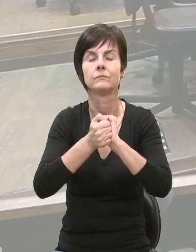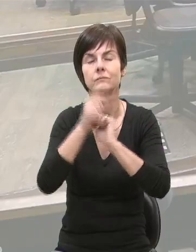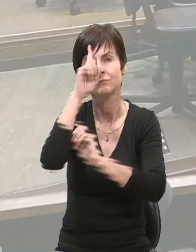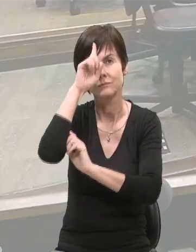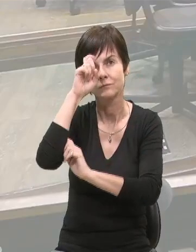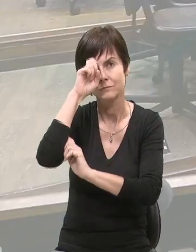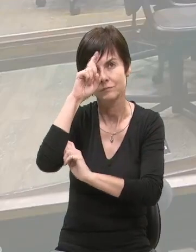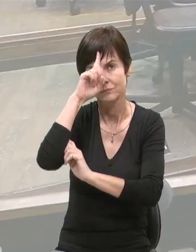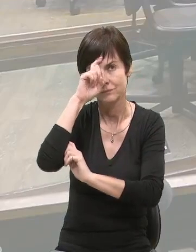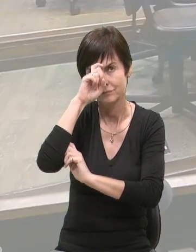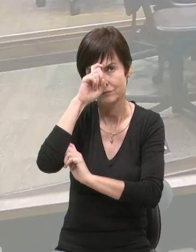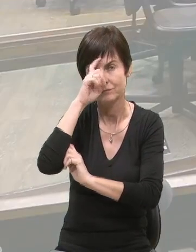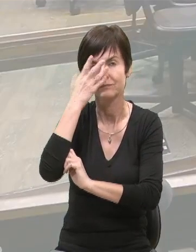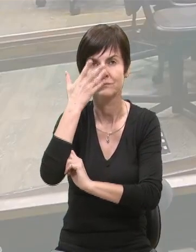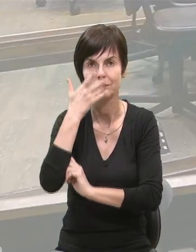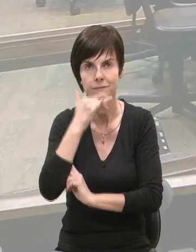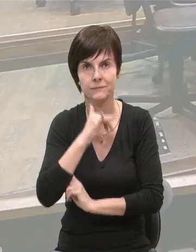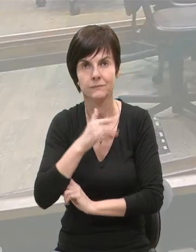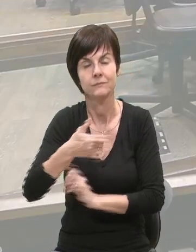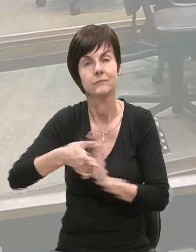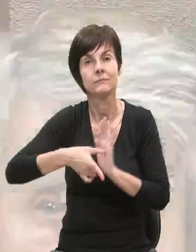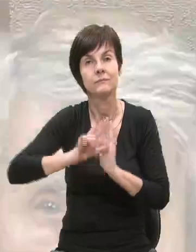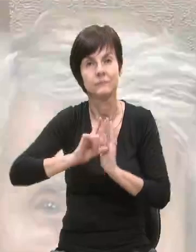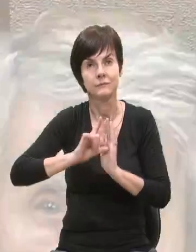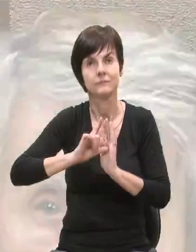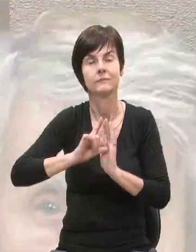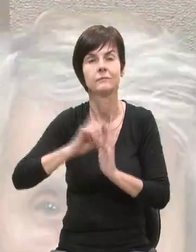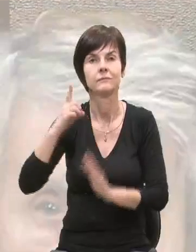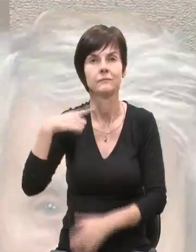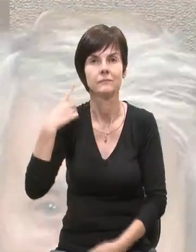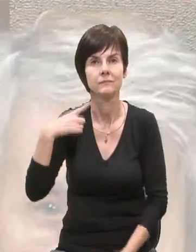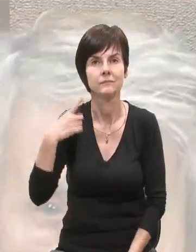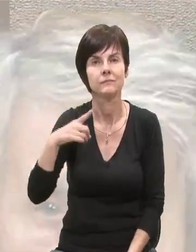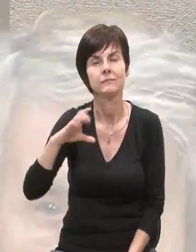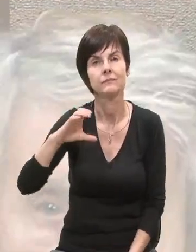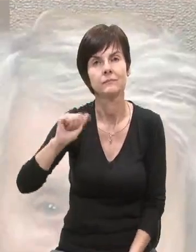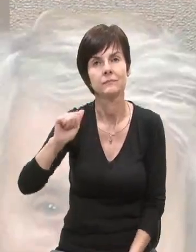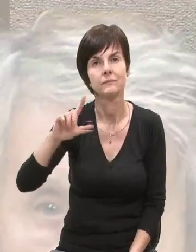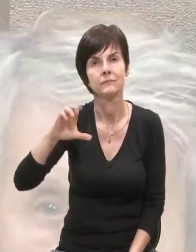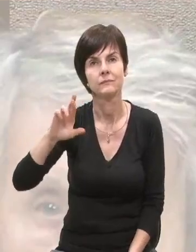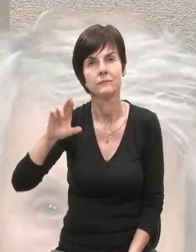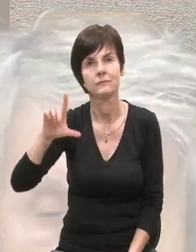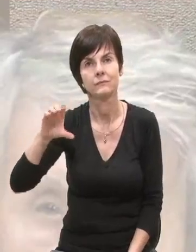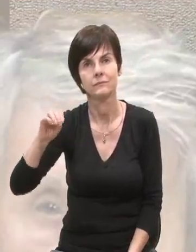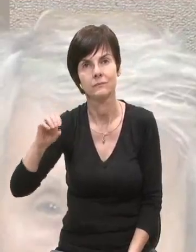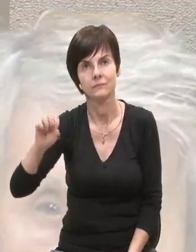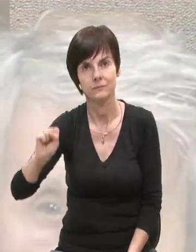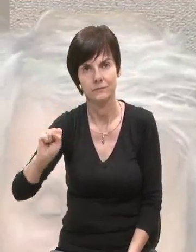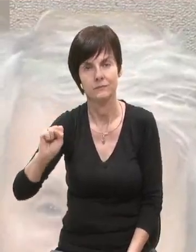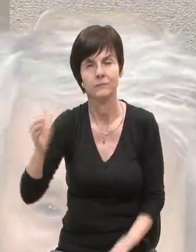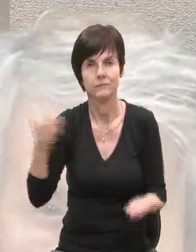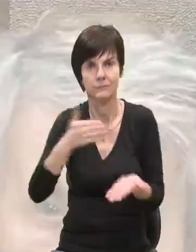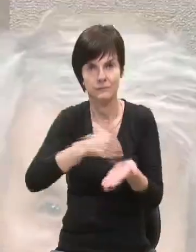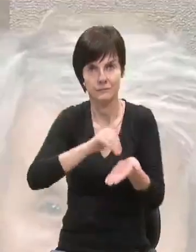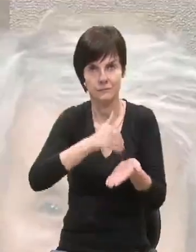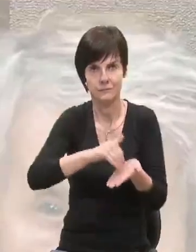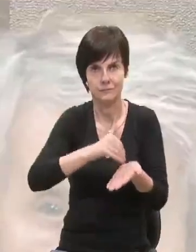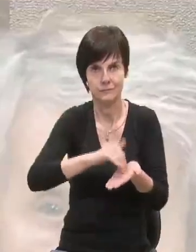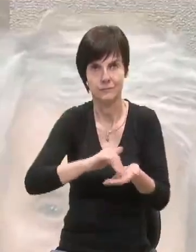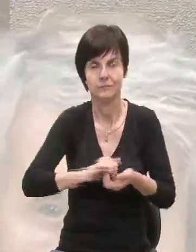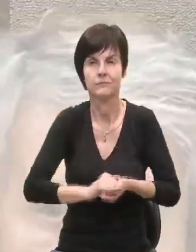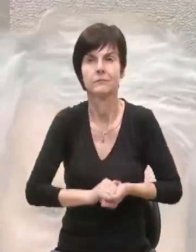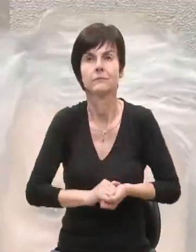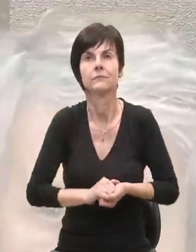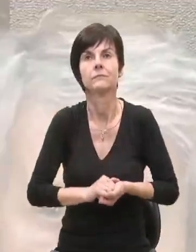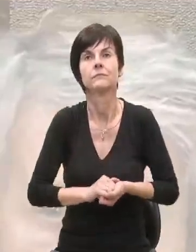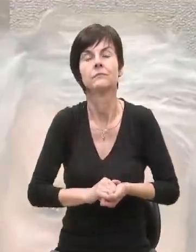Infantil, nós, antes do deputado Carlos Gomes se licenciar para a Secretaria de